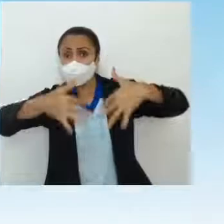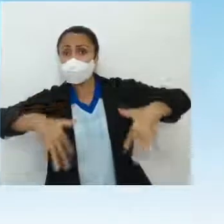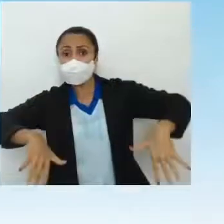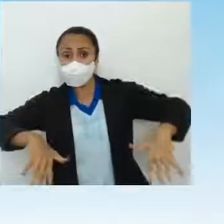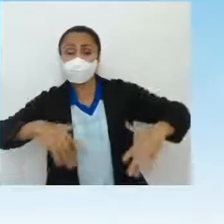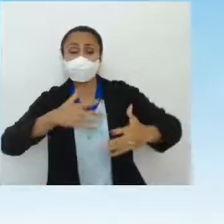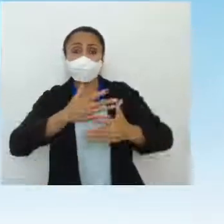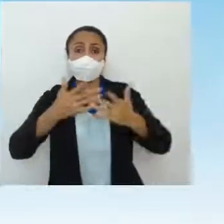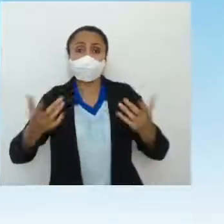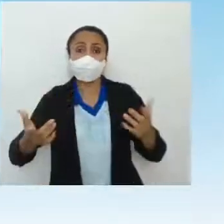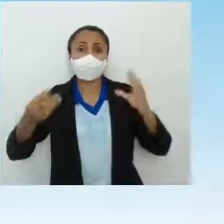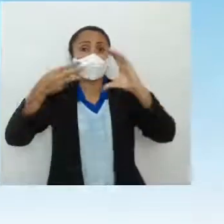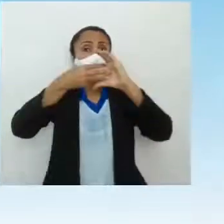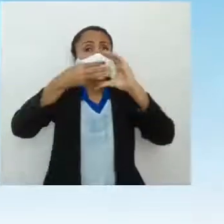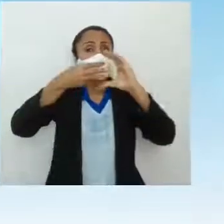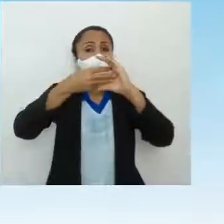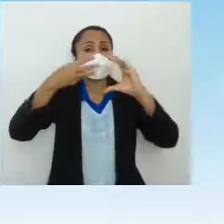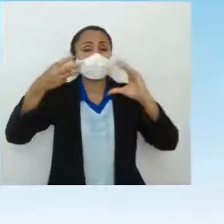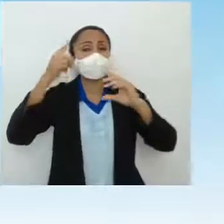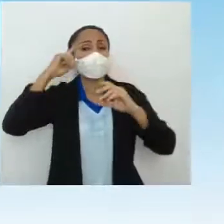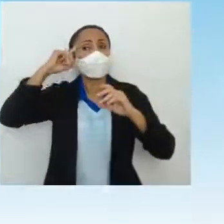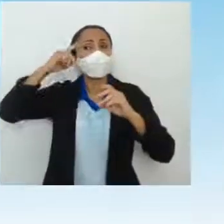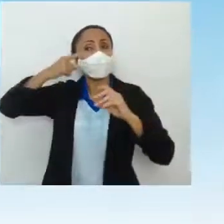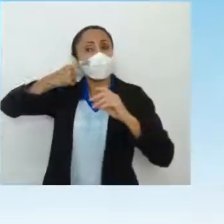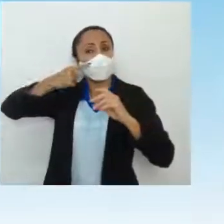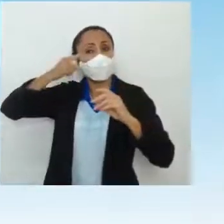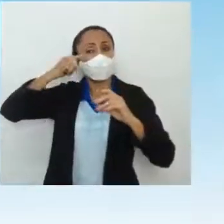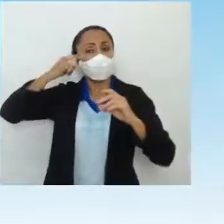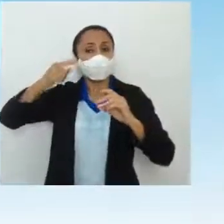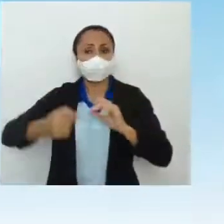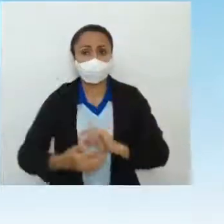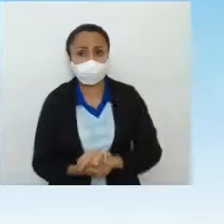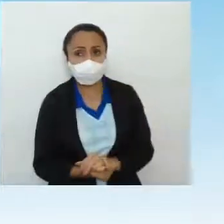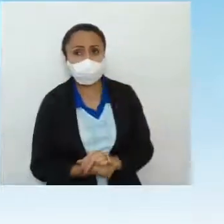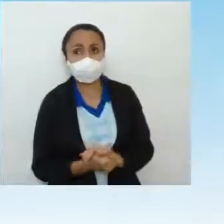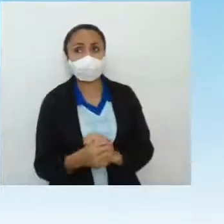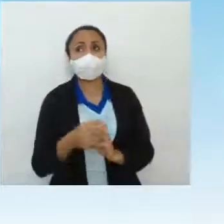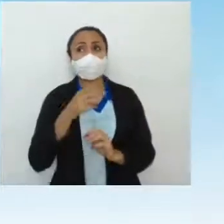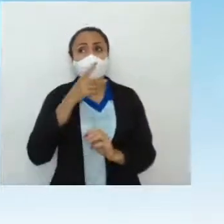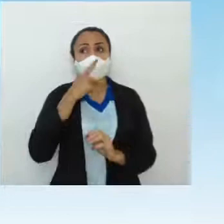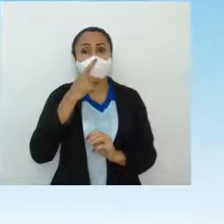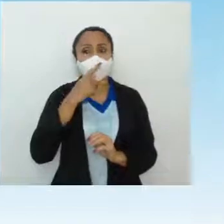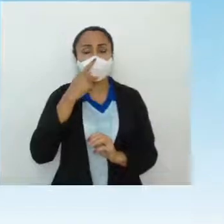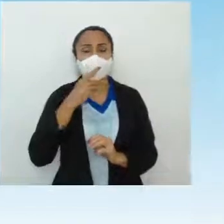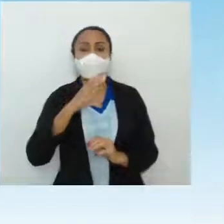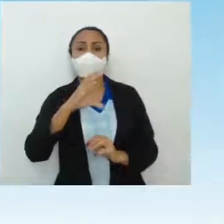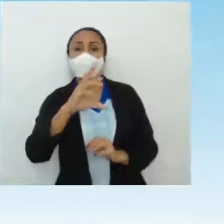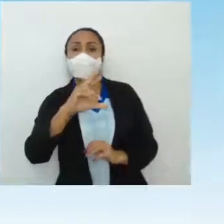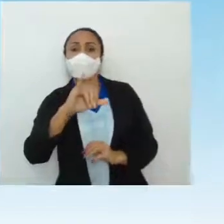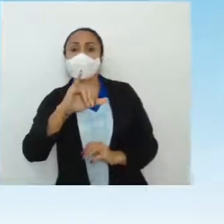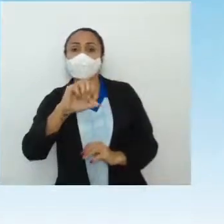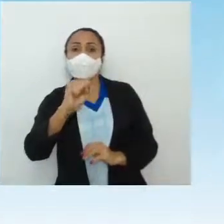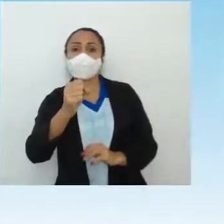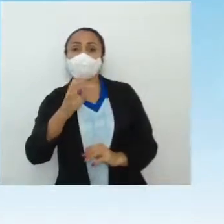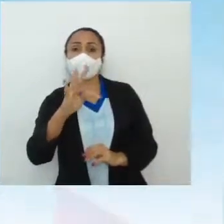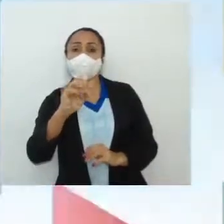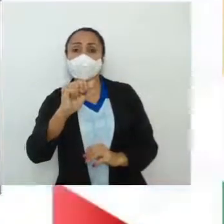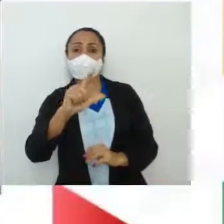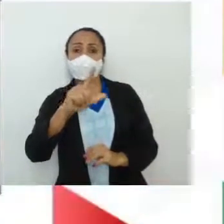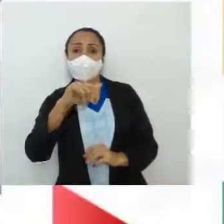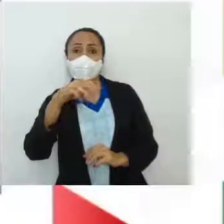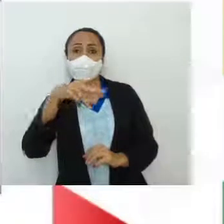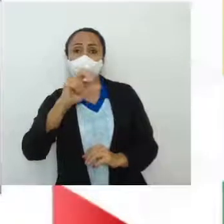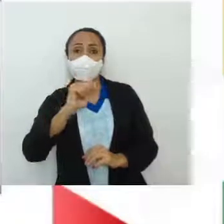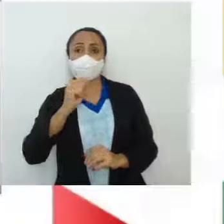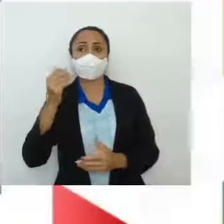as células da retina. Agora, bora falar um pouco sobre o cristalino. Coloca aí na imagem